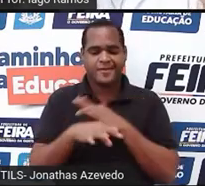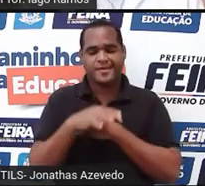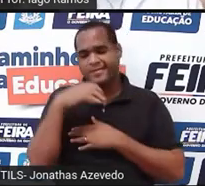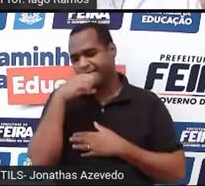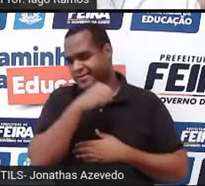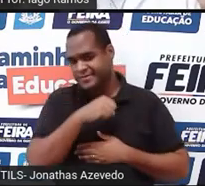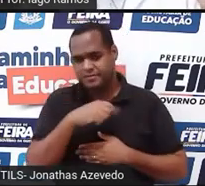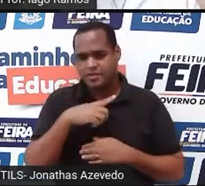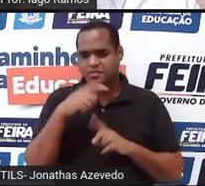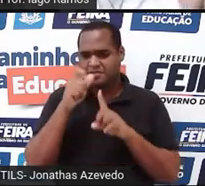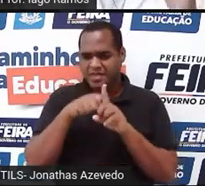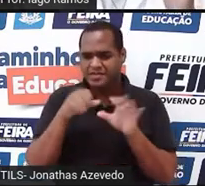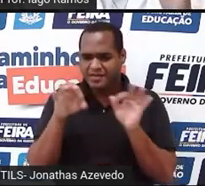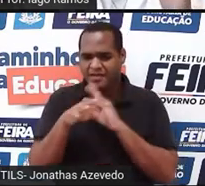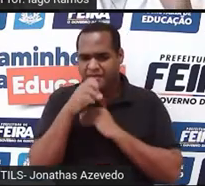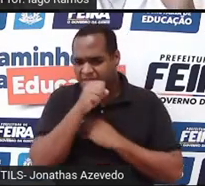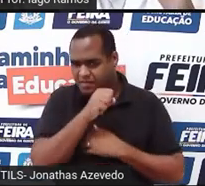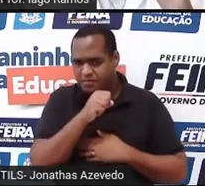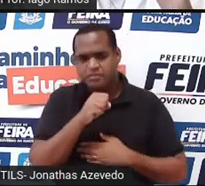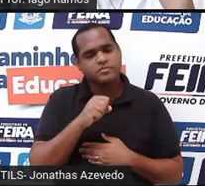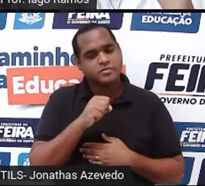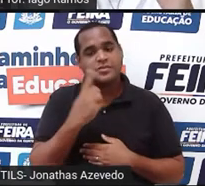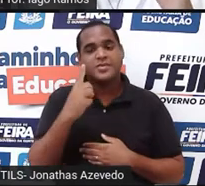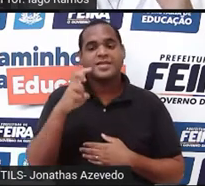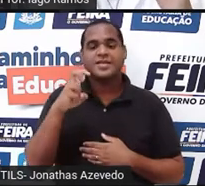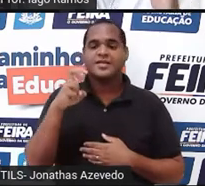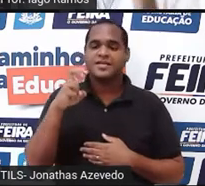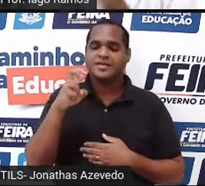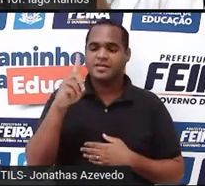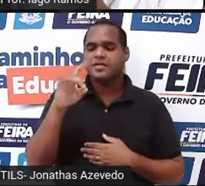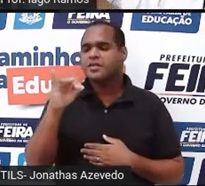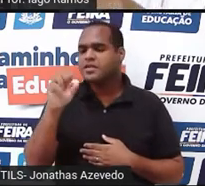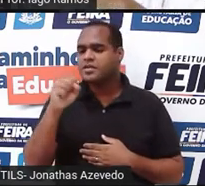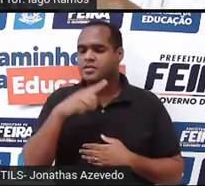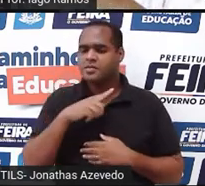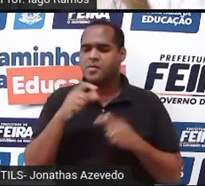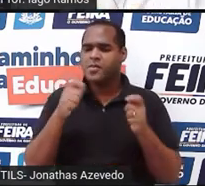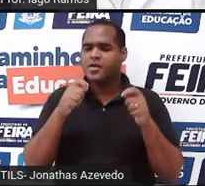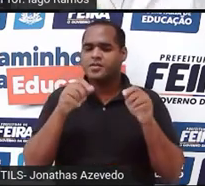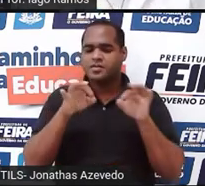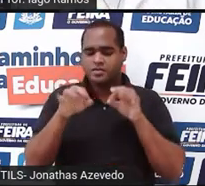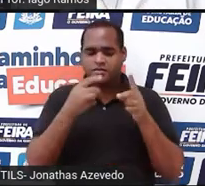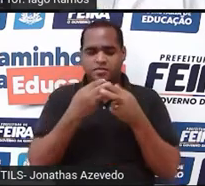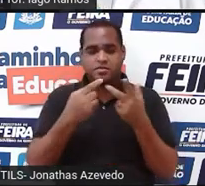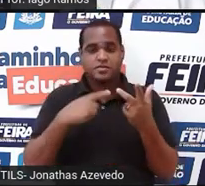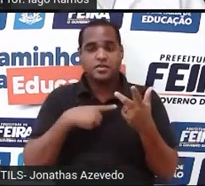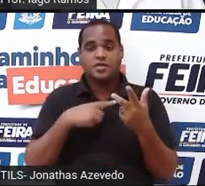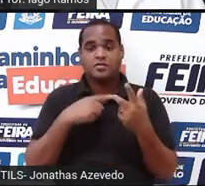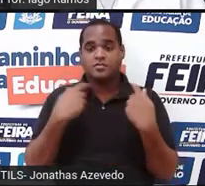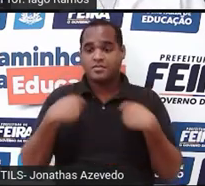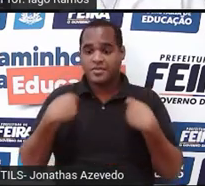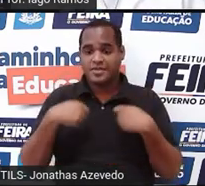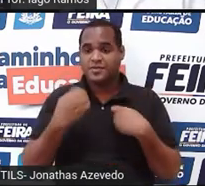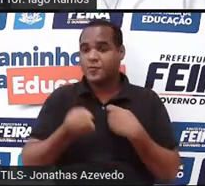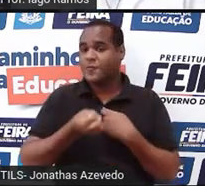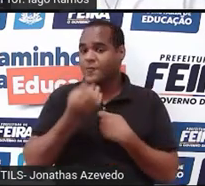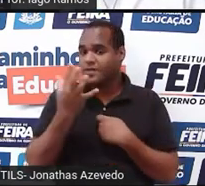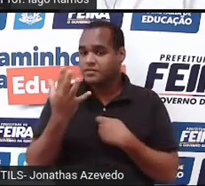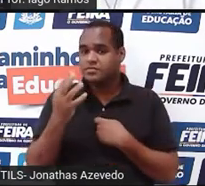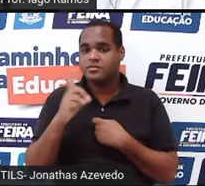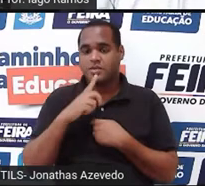rápido eu não quero um beijo não eu só quero 15 dias quer que eu devo fazer com a quantidade de construtores